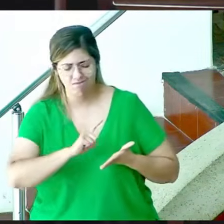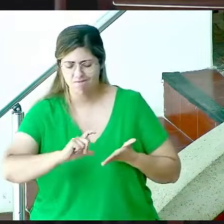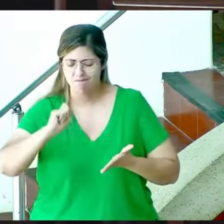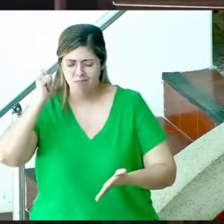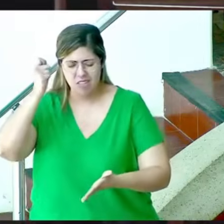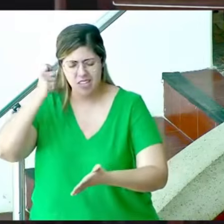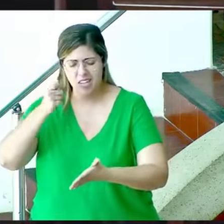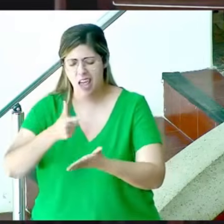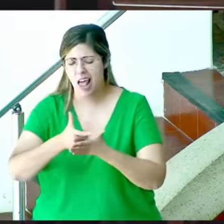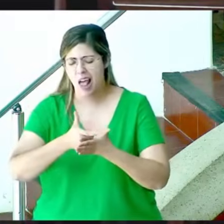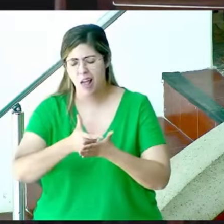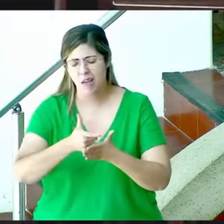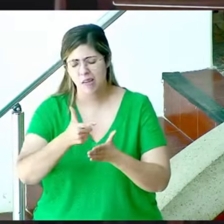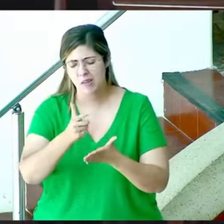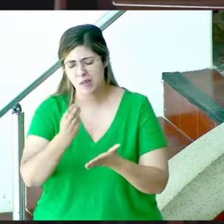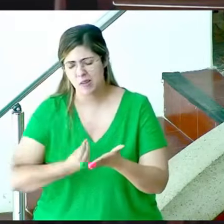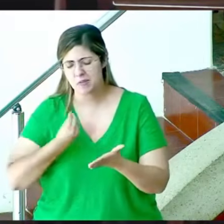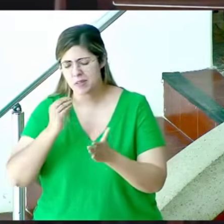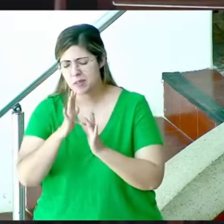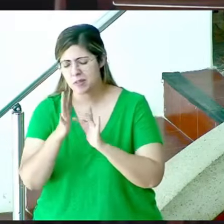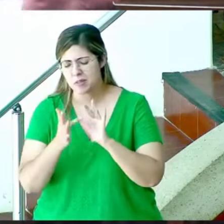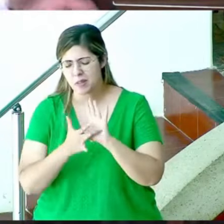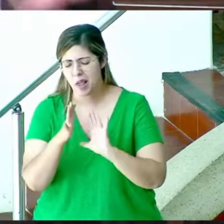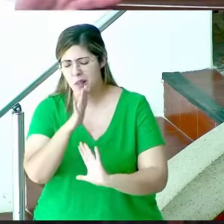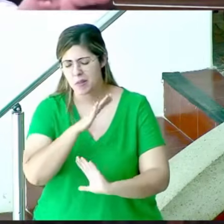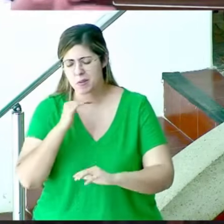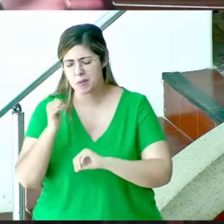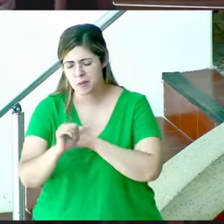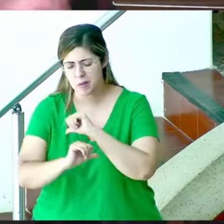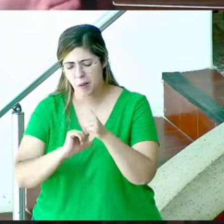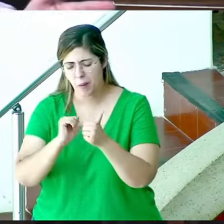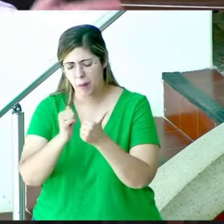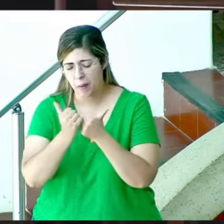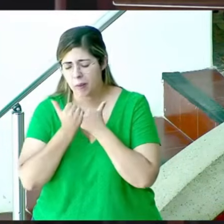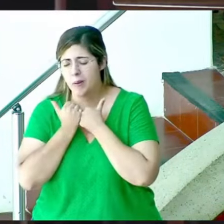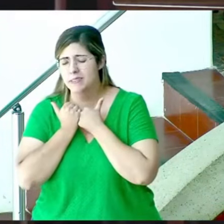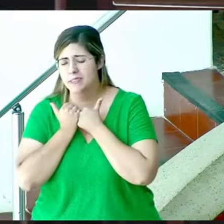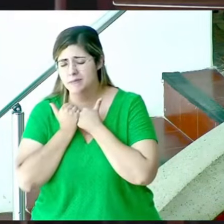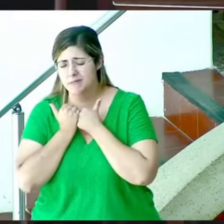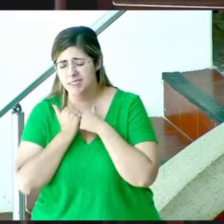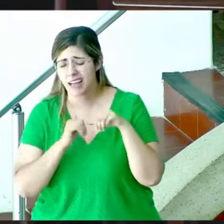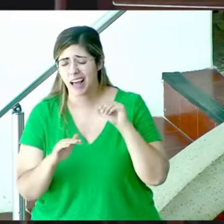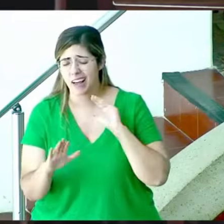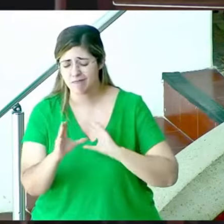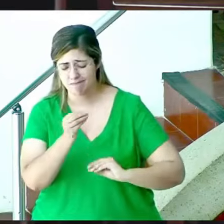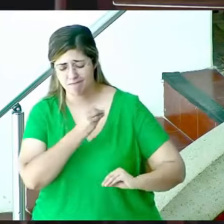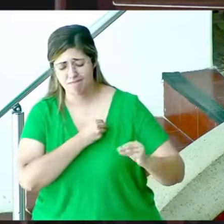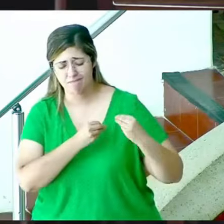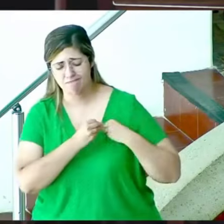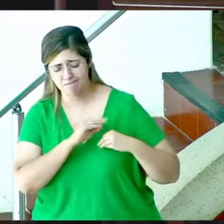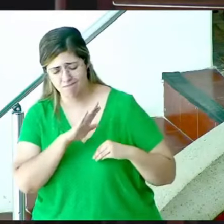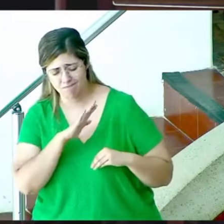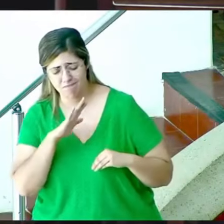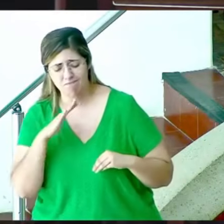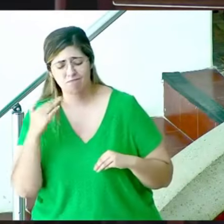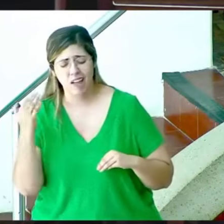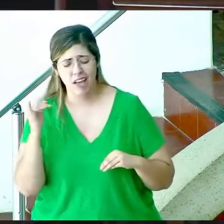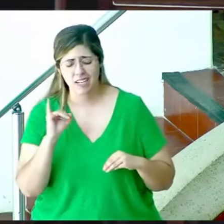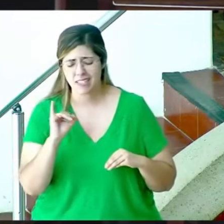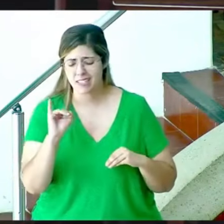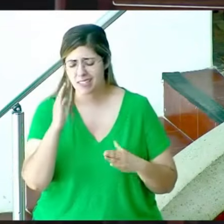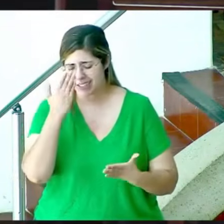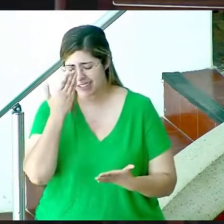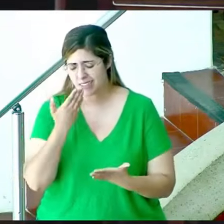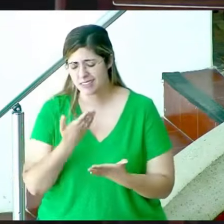nossa vida pagaria por cada pecado, como muitos vão pagar com a sua própria vida pelos seus pecados. Mas a nós o Senhor deu o seu